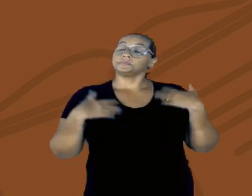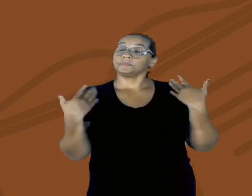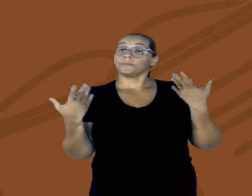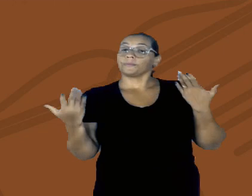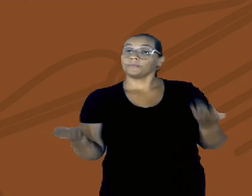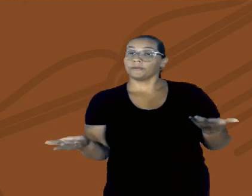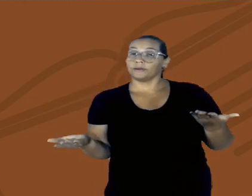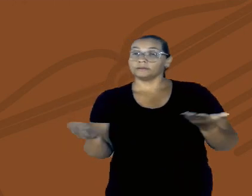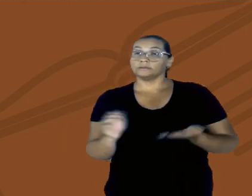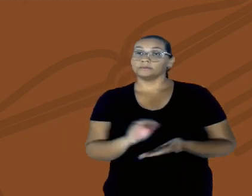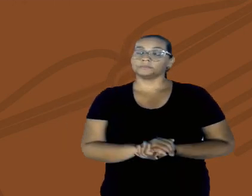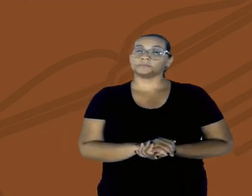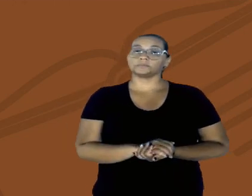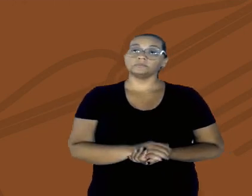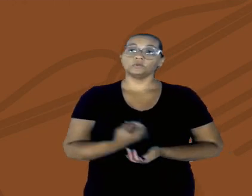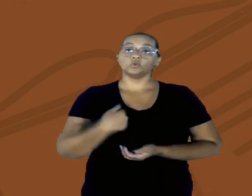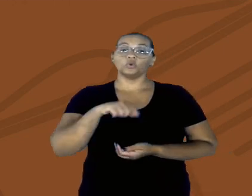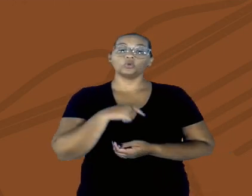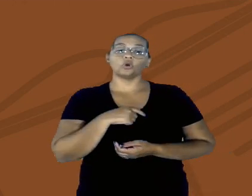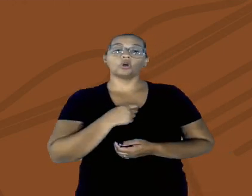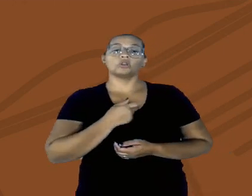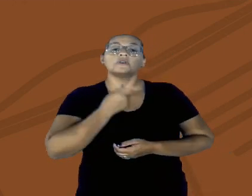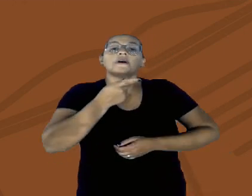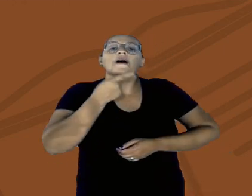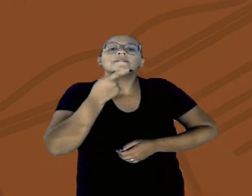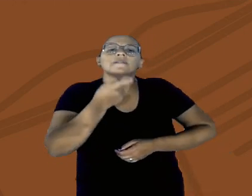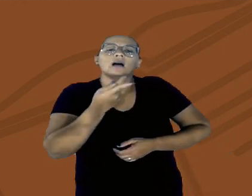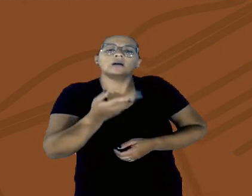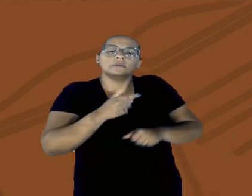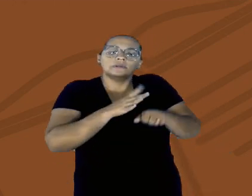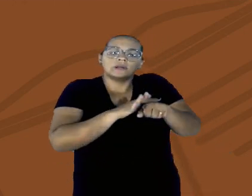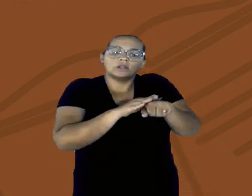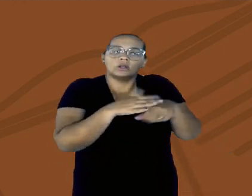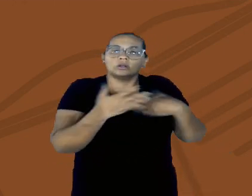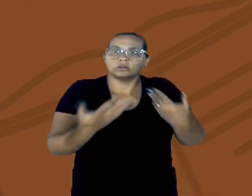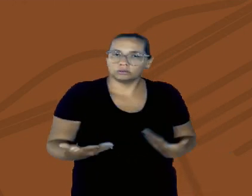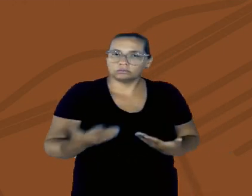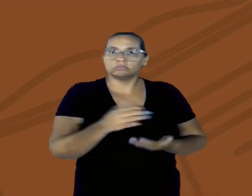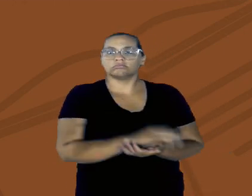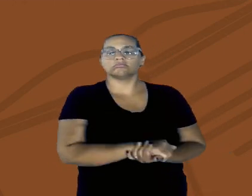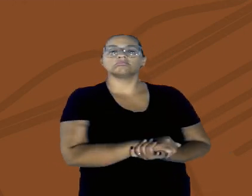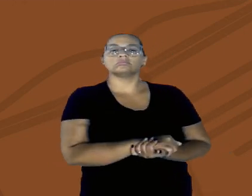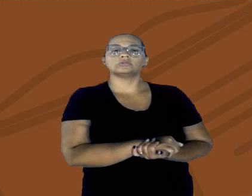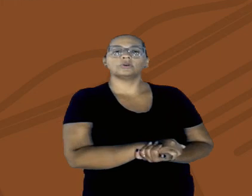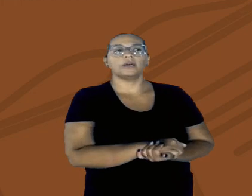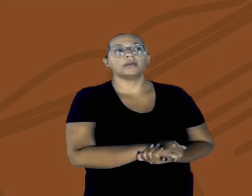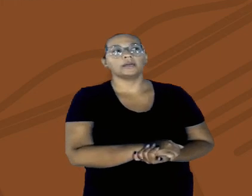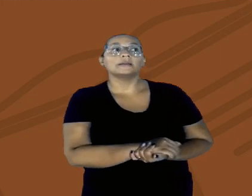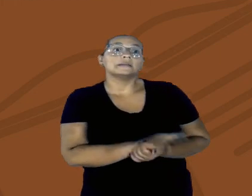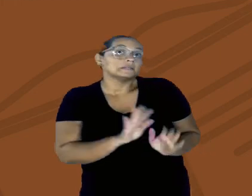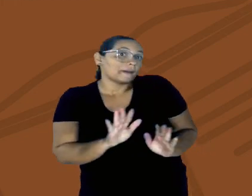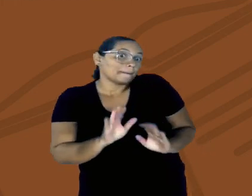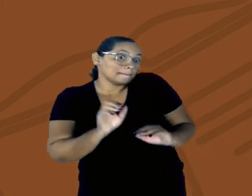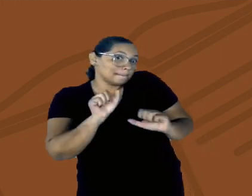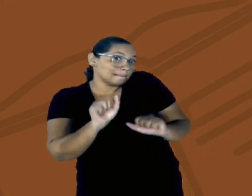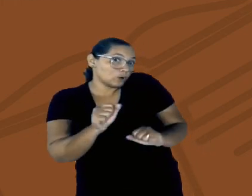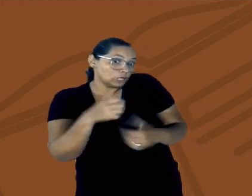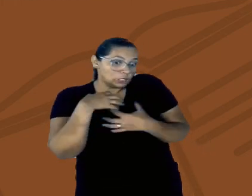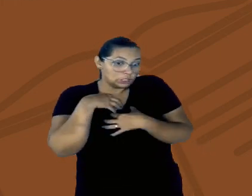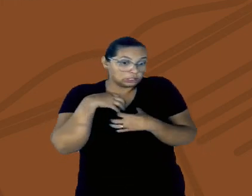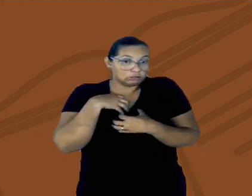Geralmente, quando se fala em infecção sexualmente transmissível, ela é assintomática, ela pode não apresentar